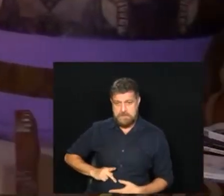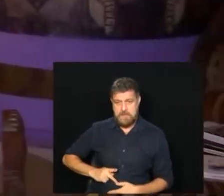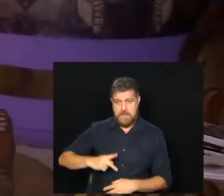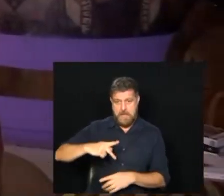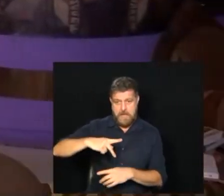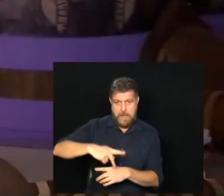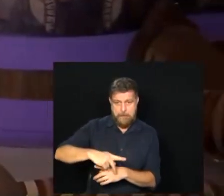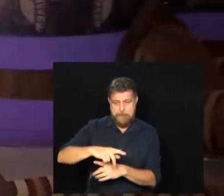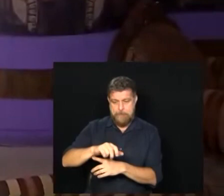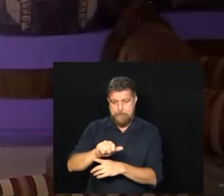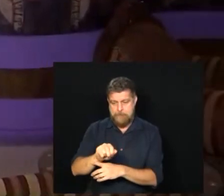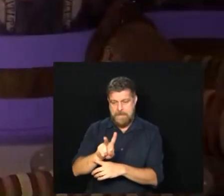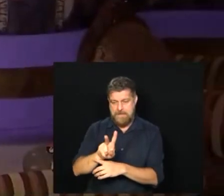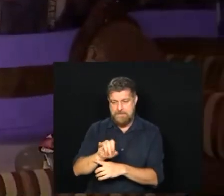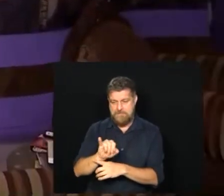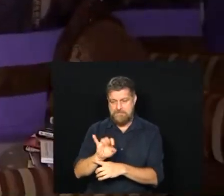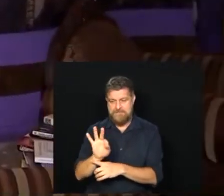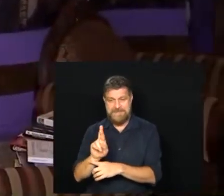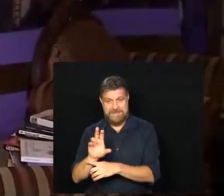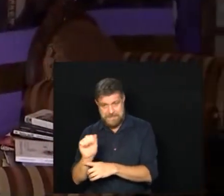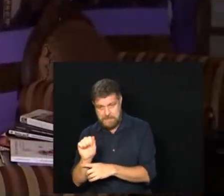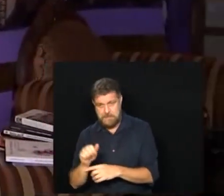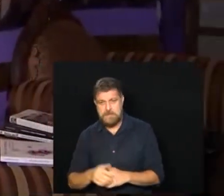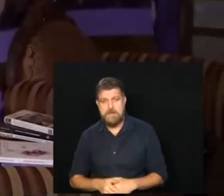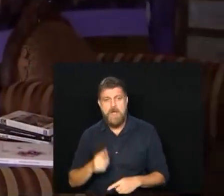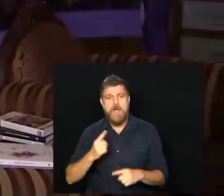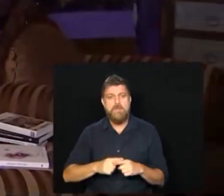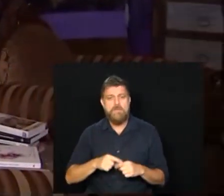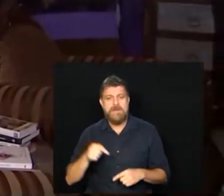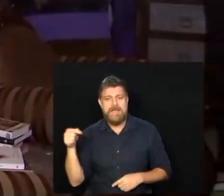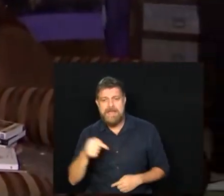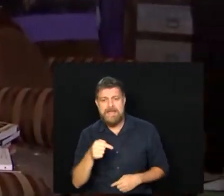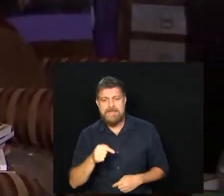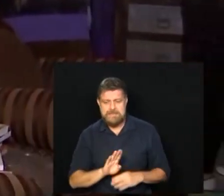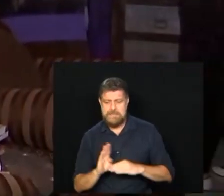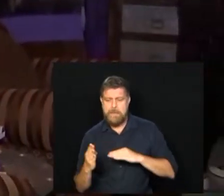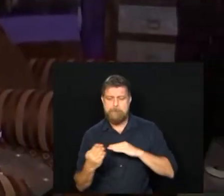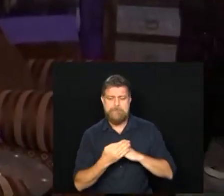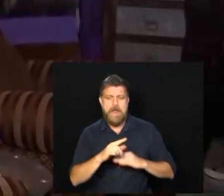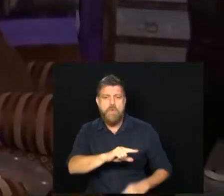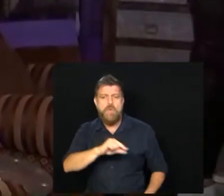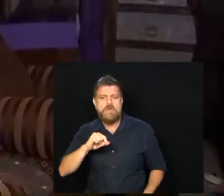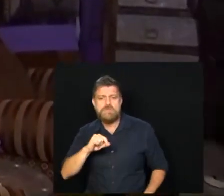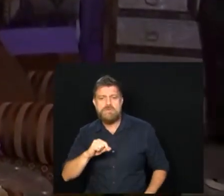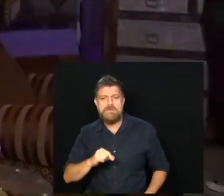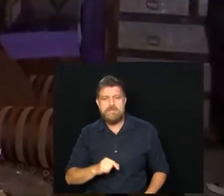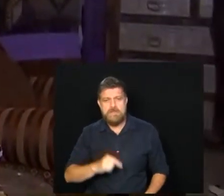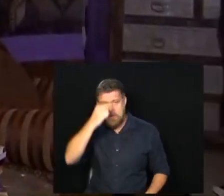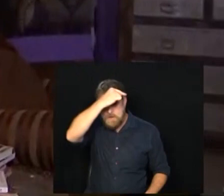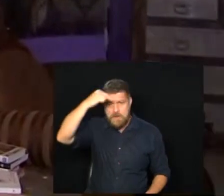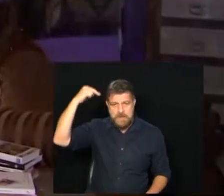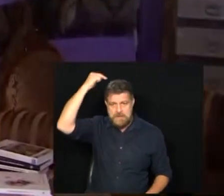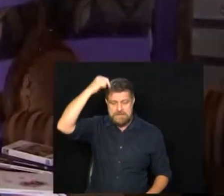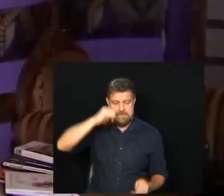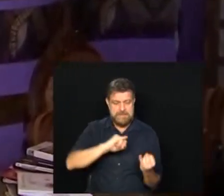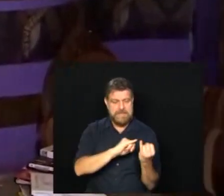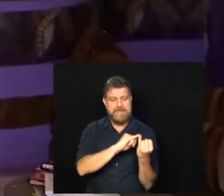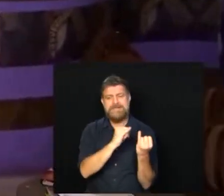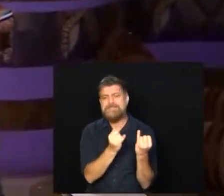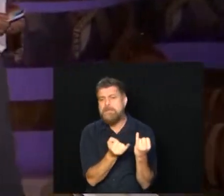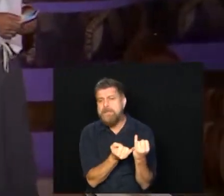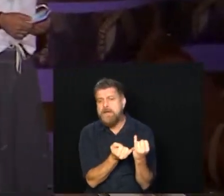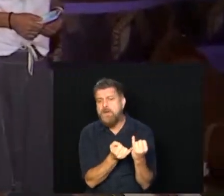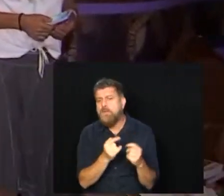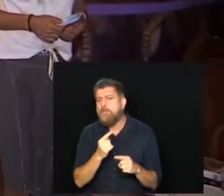Shankar. Ô Sarasvati, por que vocês escolheram aqui a Vila Santa Isabel? Tem alguma explicação especial? Olha, esse